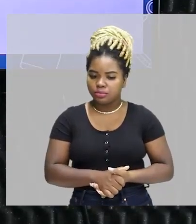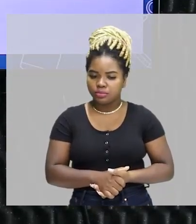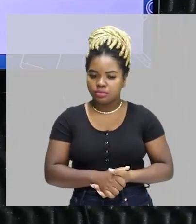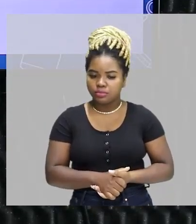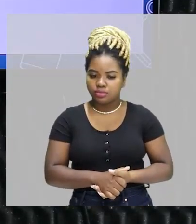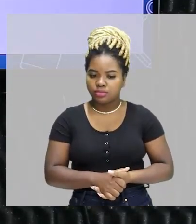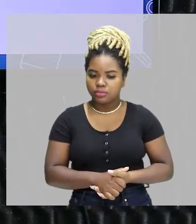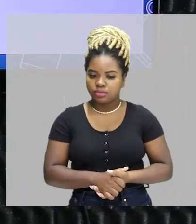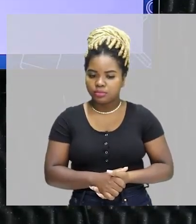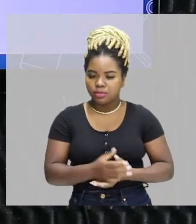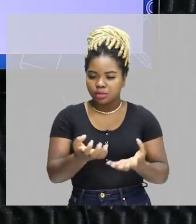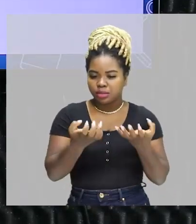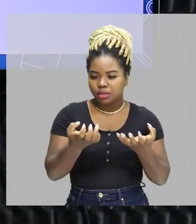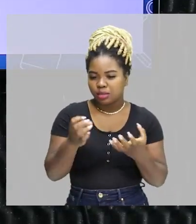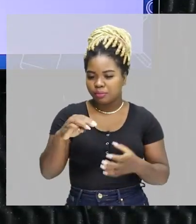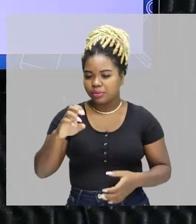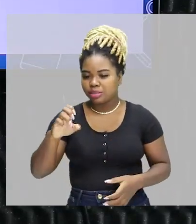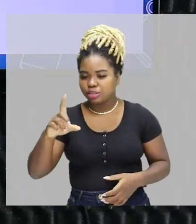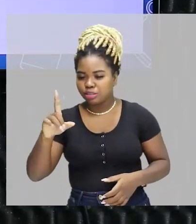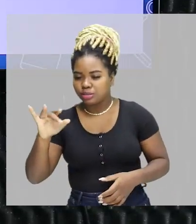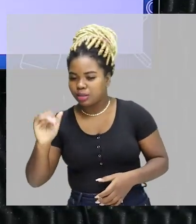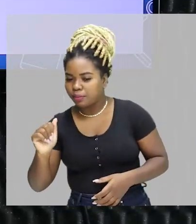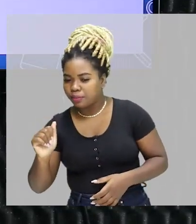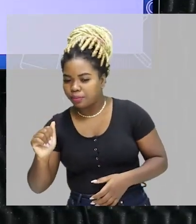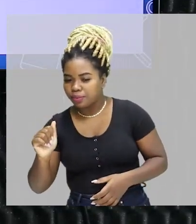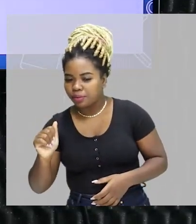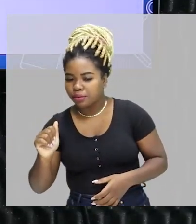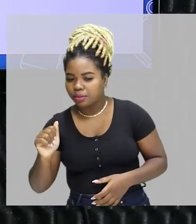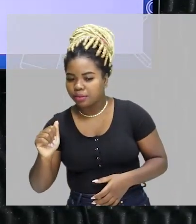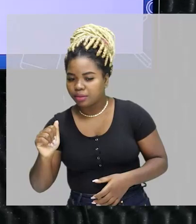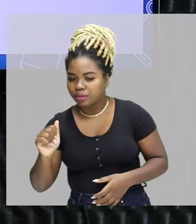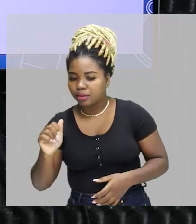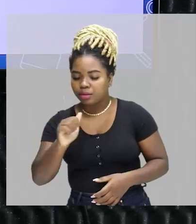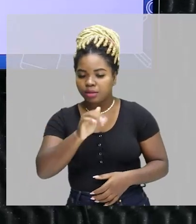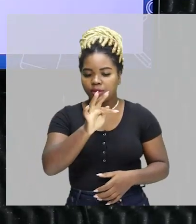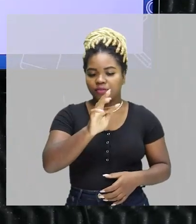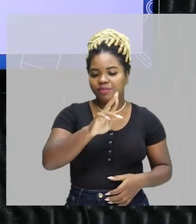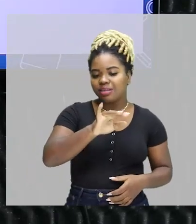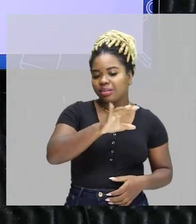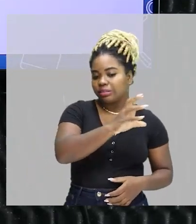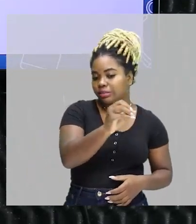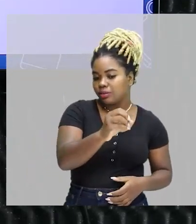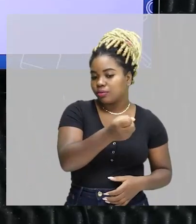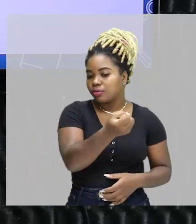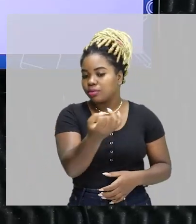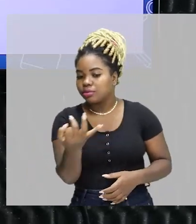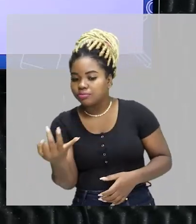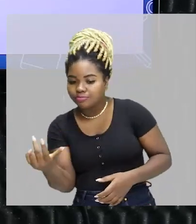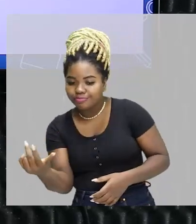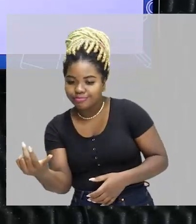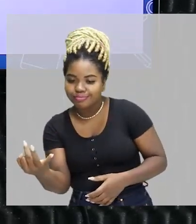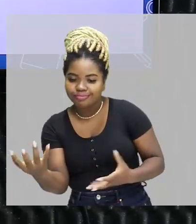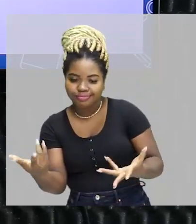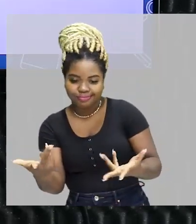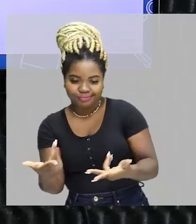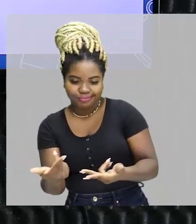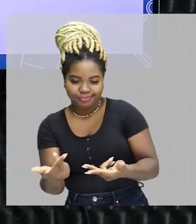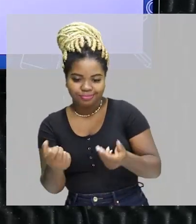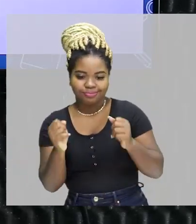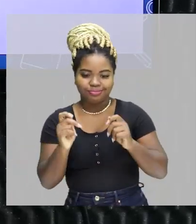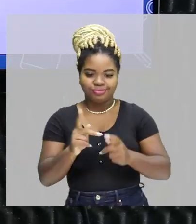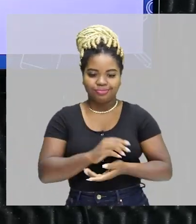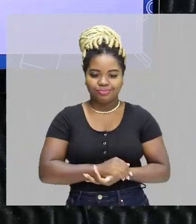medidas. Então, quando eu faço busca de medidas, eu estou falando de aferição e quantificação, e não